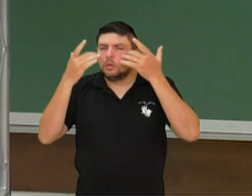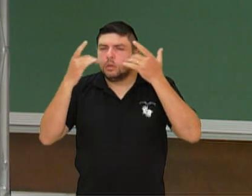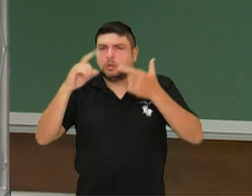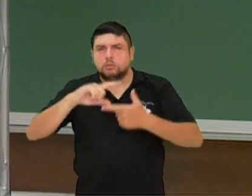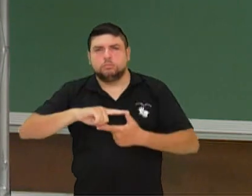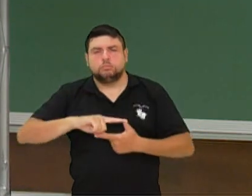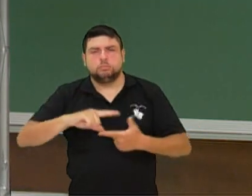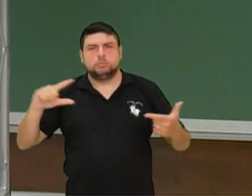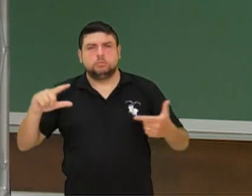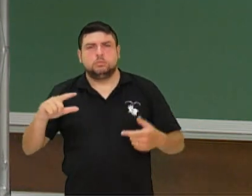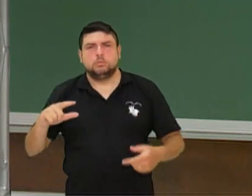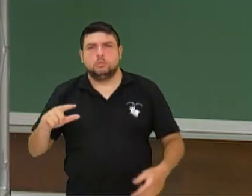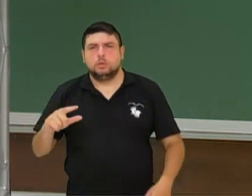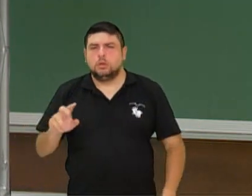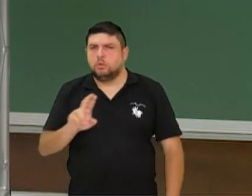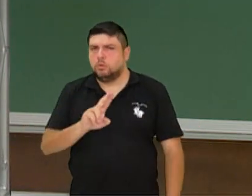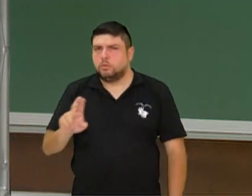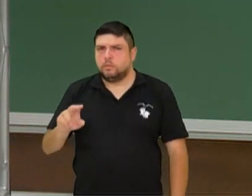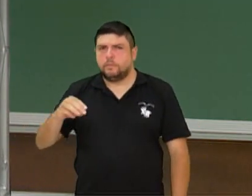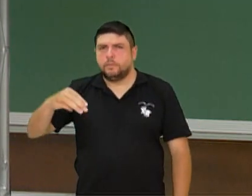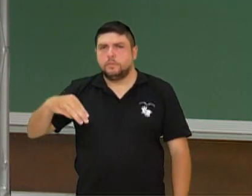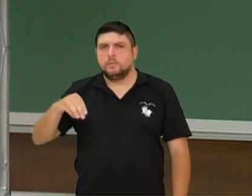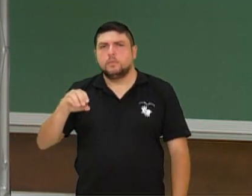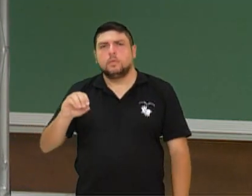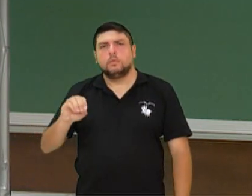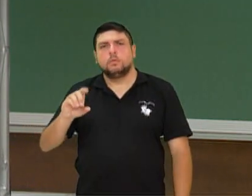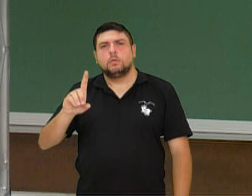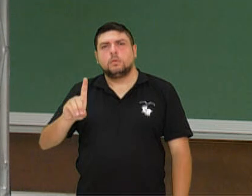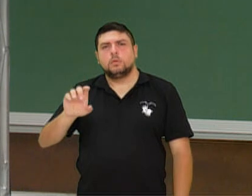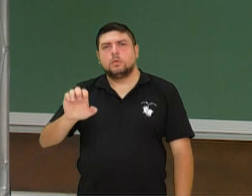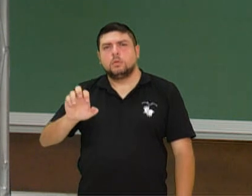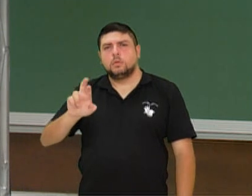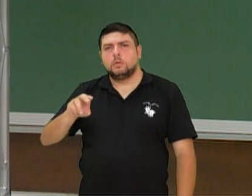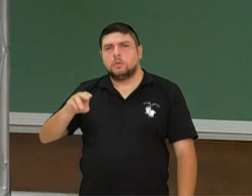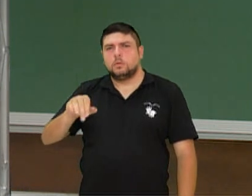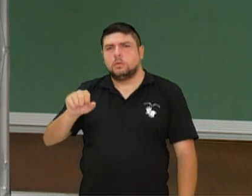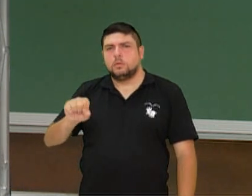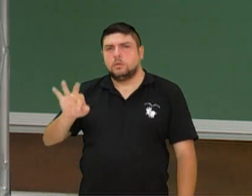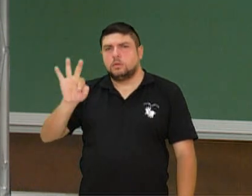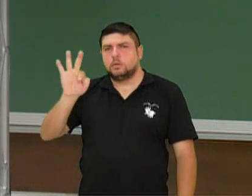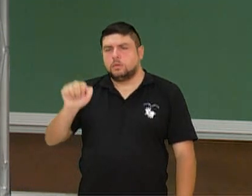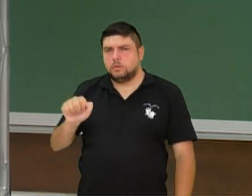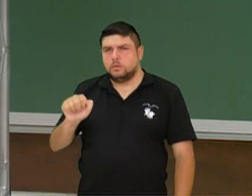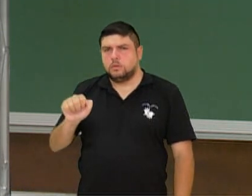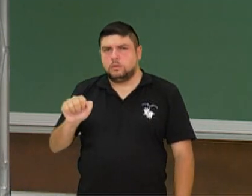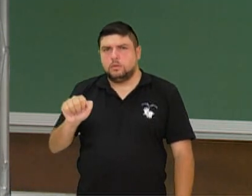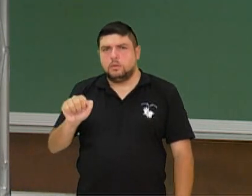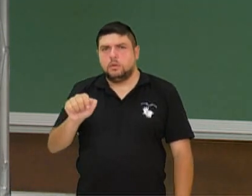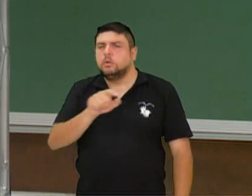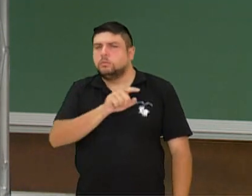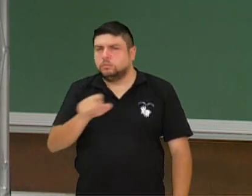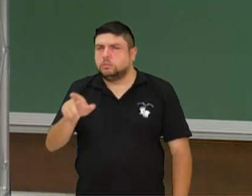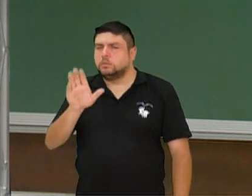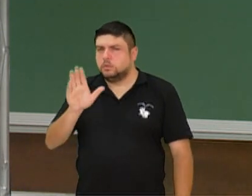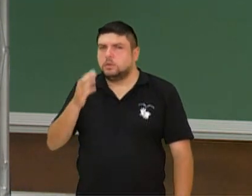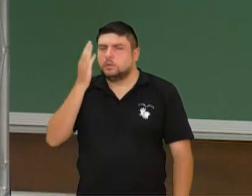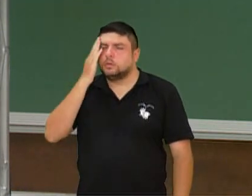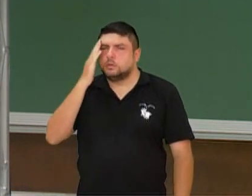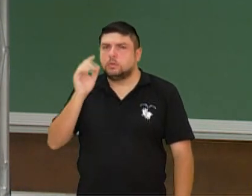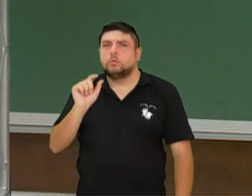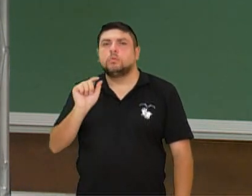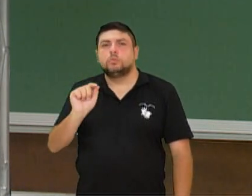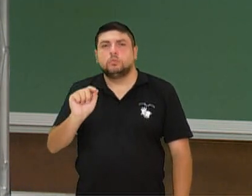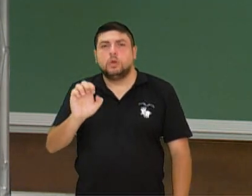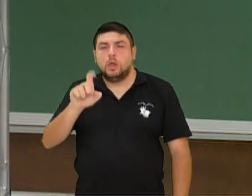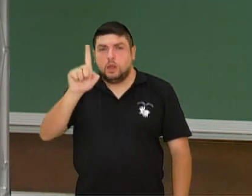nome modernista já foi falado várias vezes este ano, né? É bem isso que vocês estão pensando, vai continuar